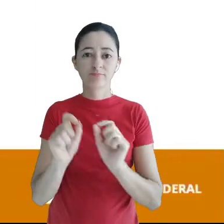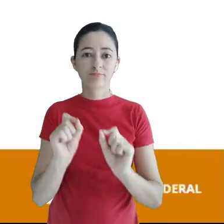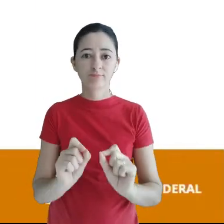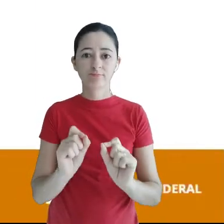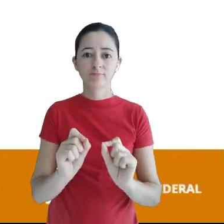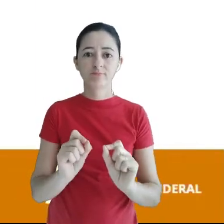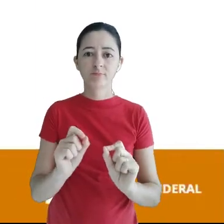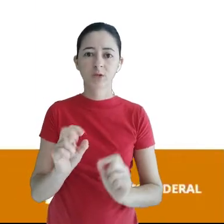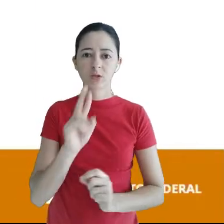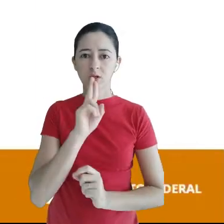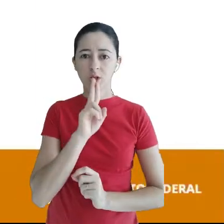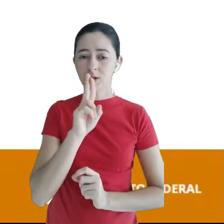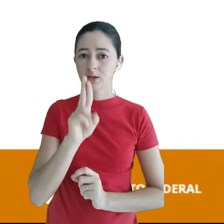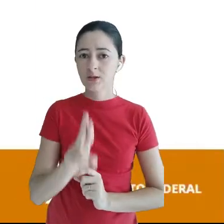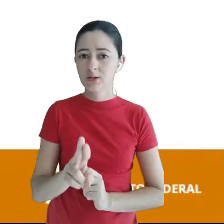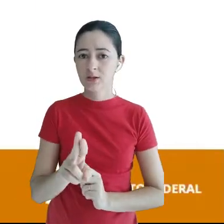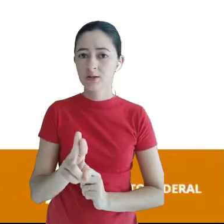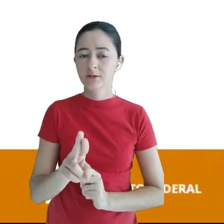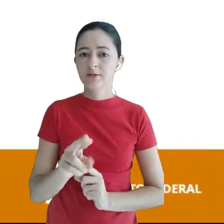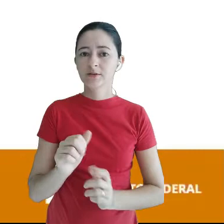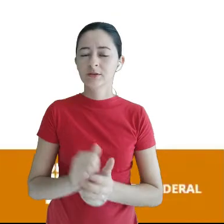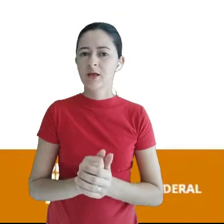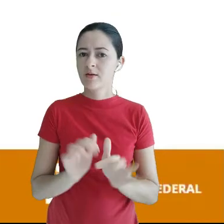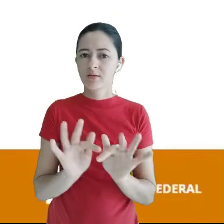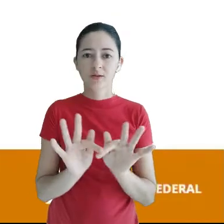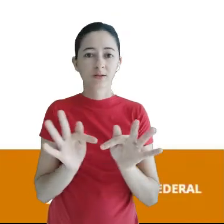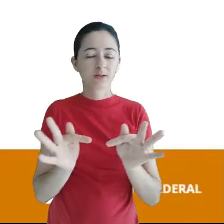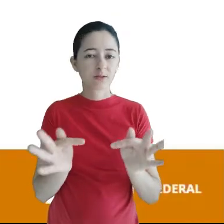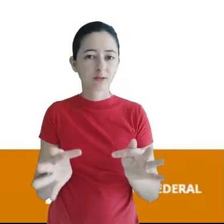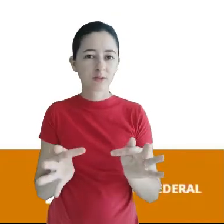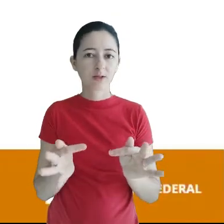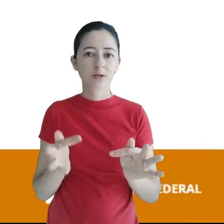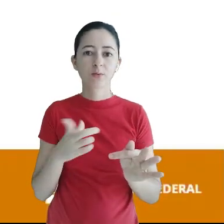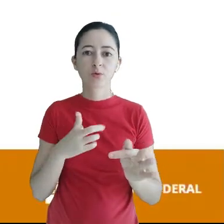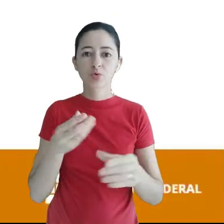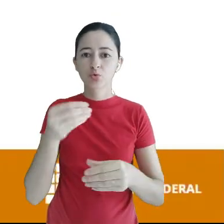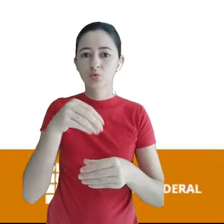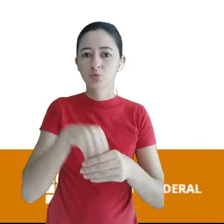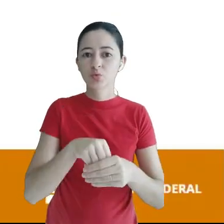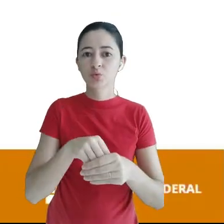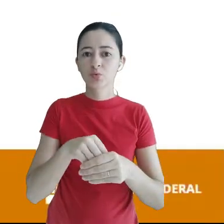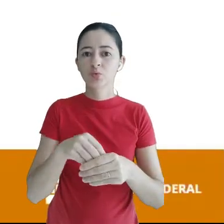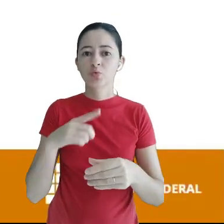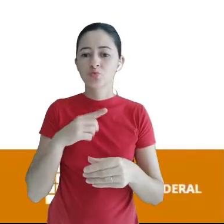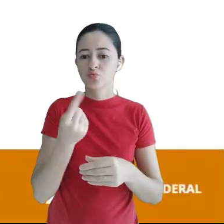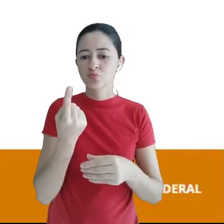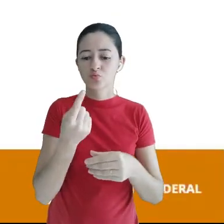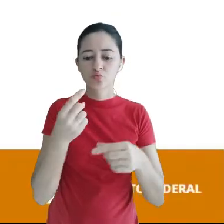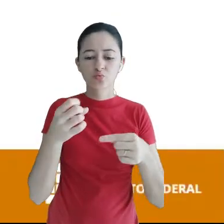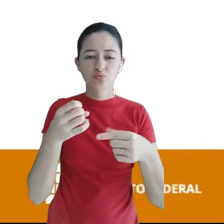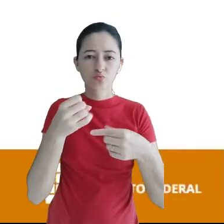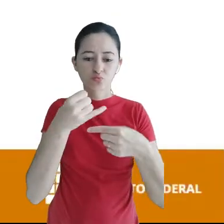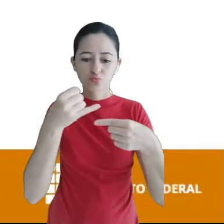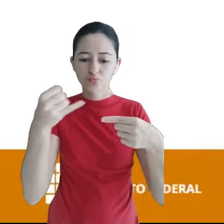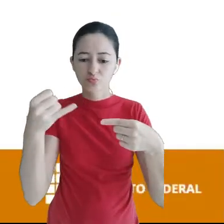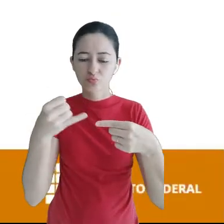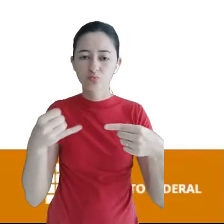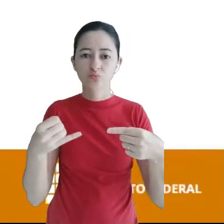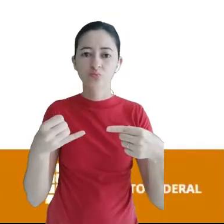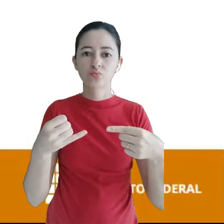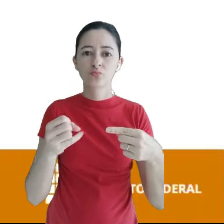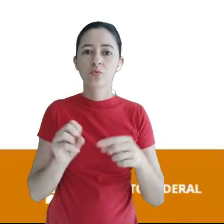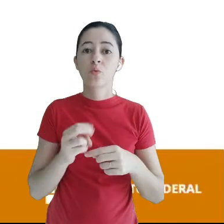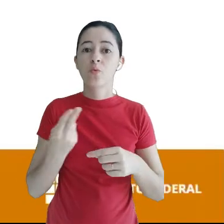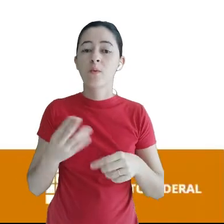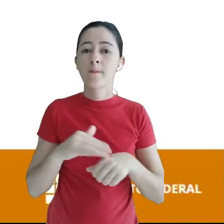é, o resultado é algo simples, que pode ser armazenado somente um atributo, ou ele é algo mais complexo,